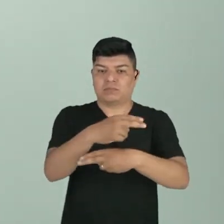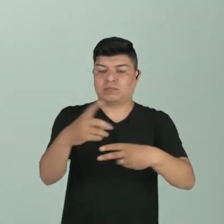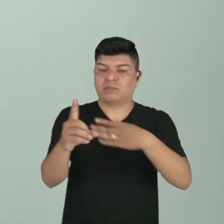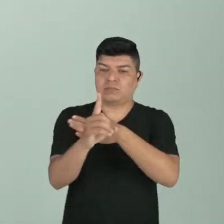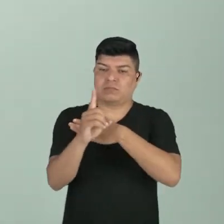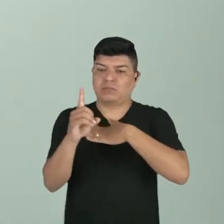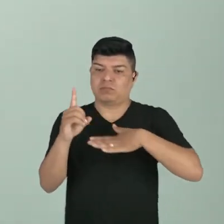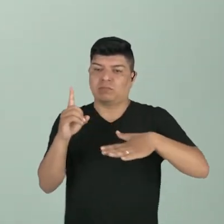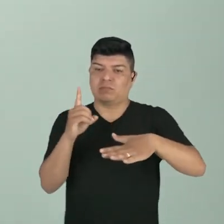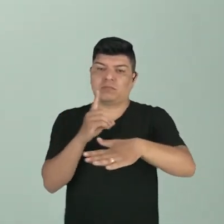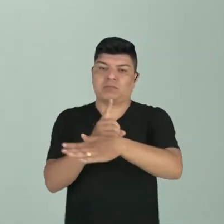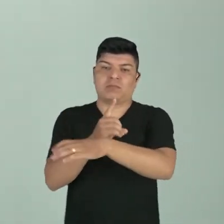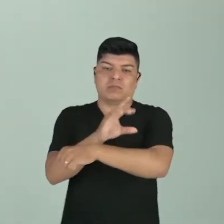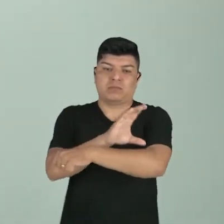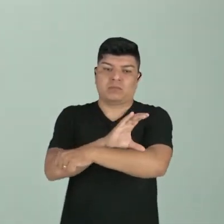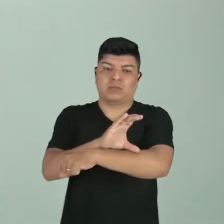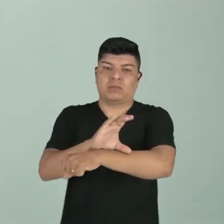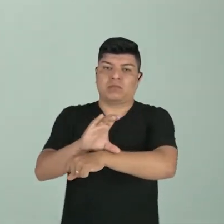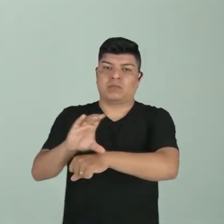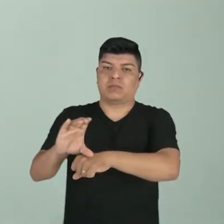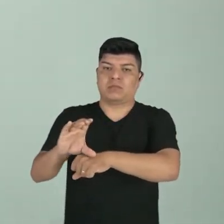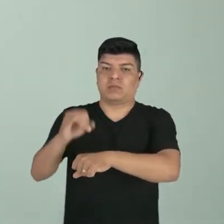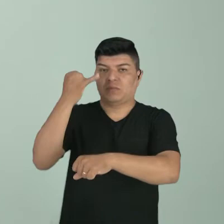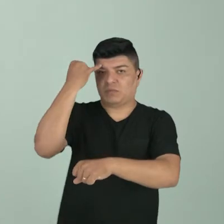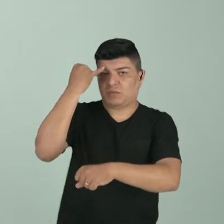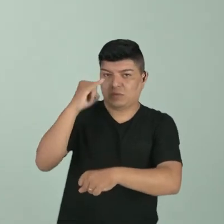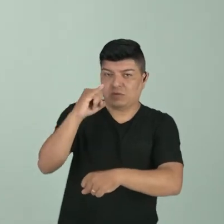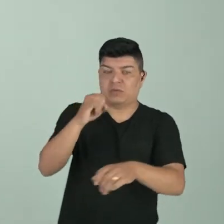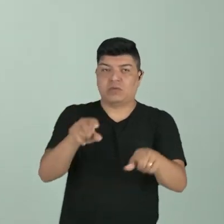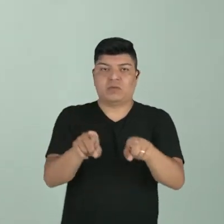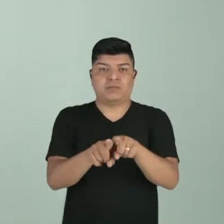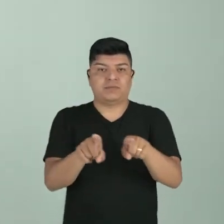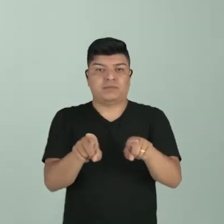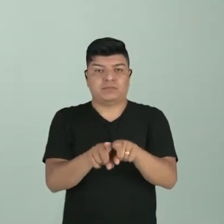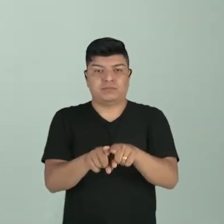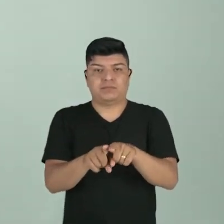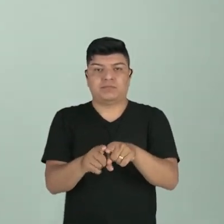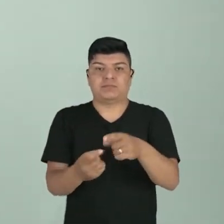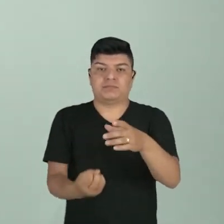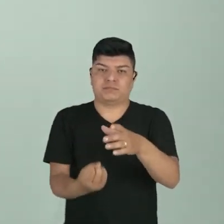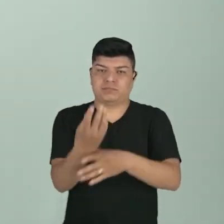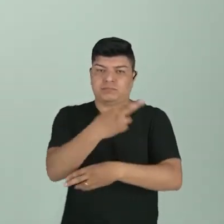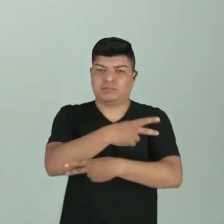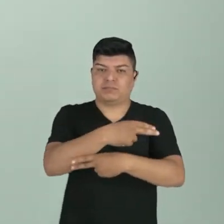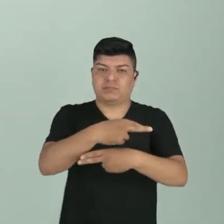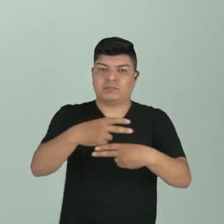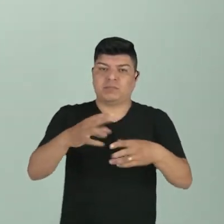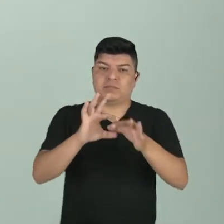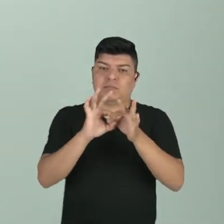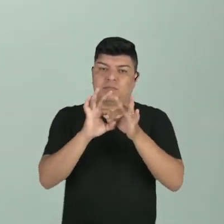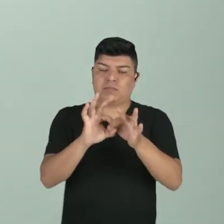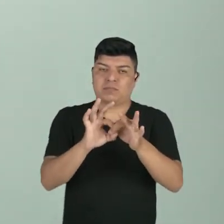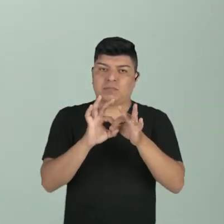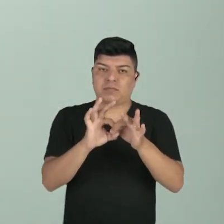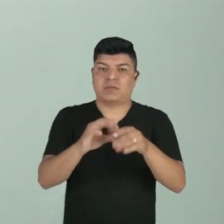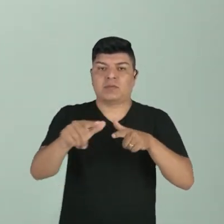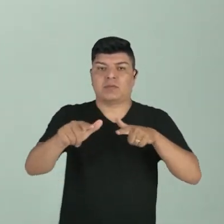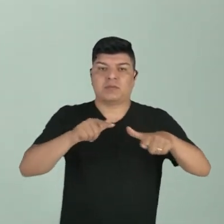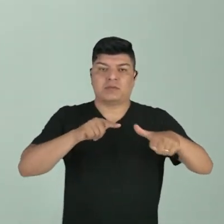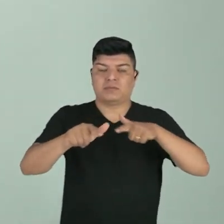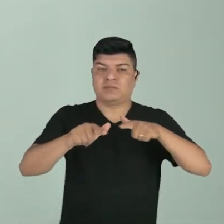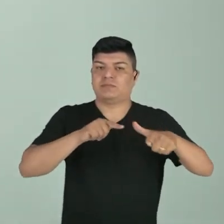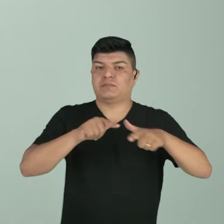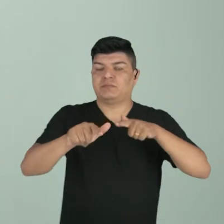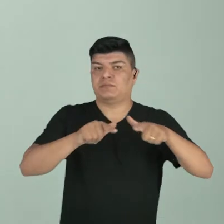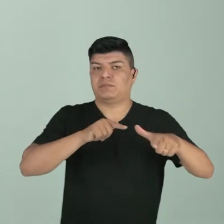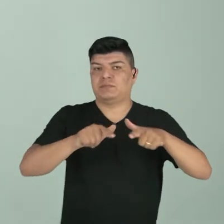as questões culturais, as questões ideológicas, as questões produtivas que estão vinculadas ao trabalho